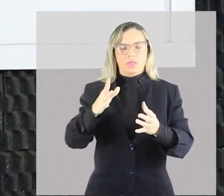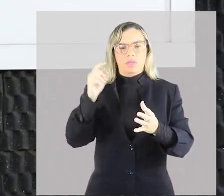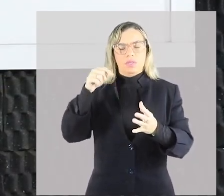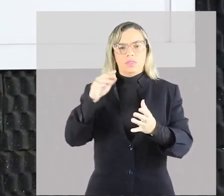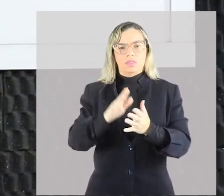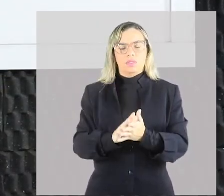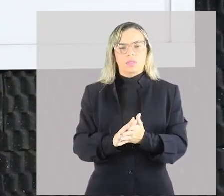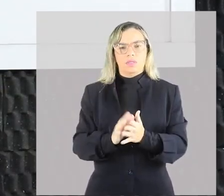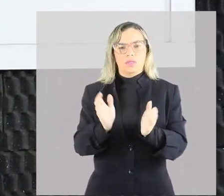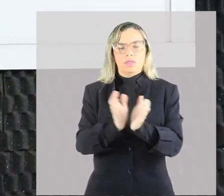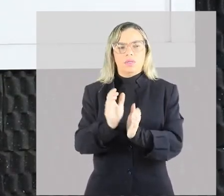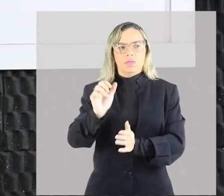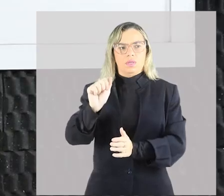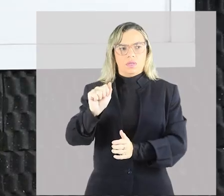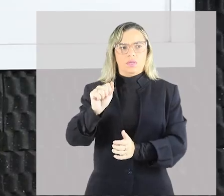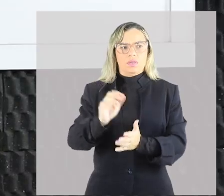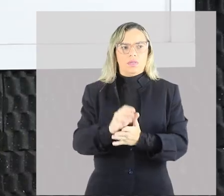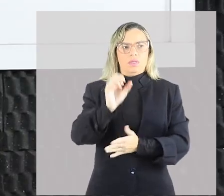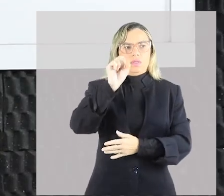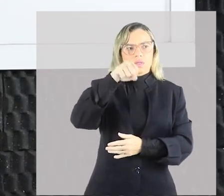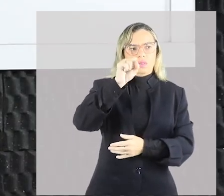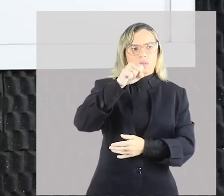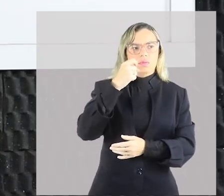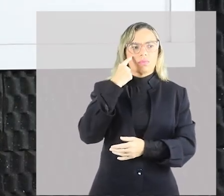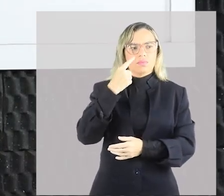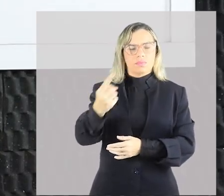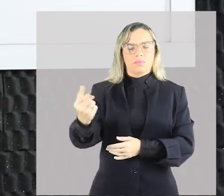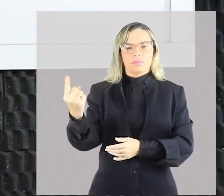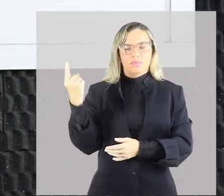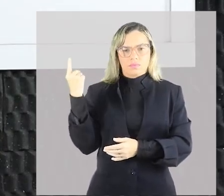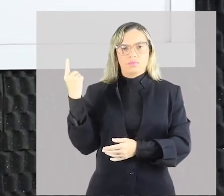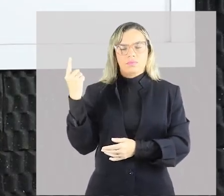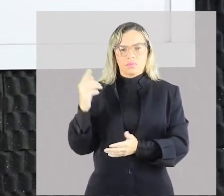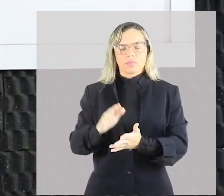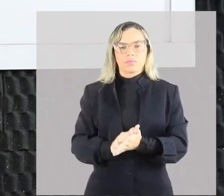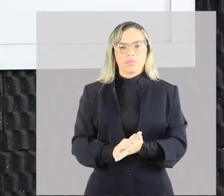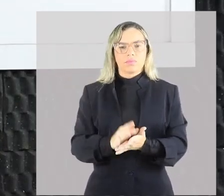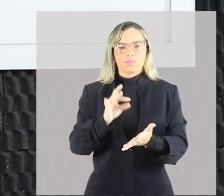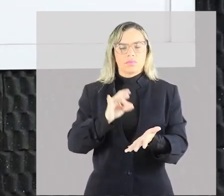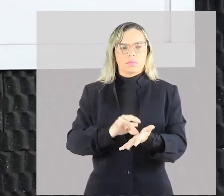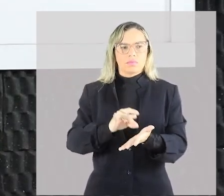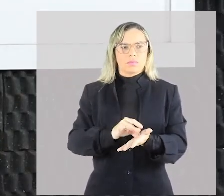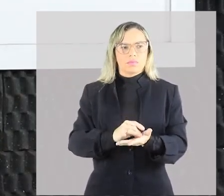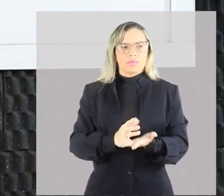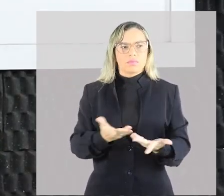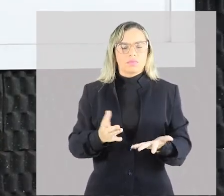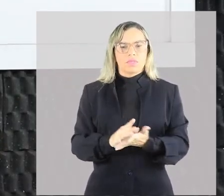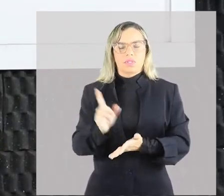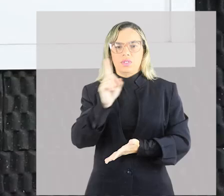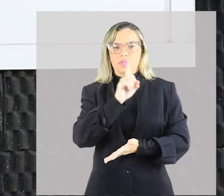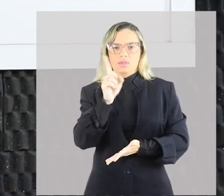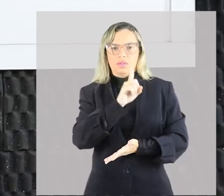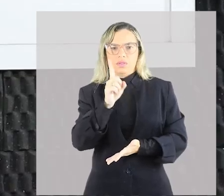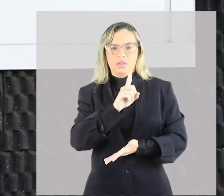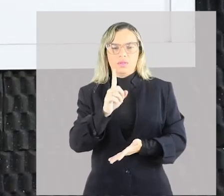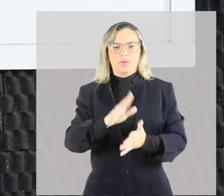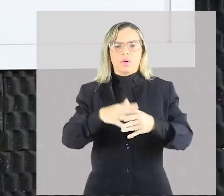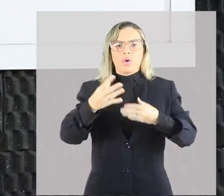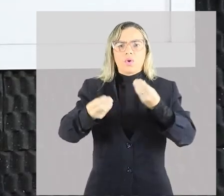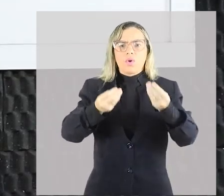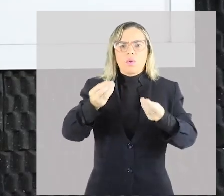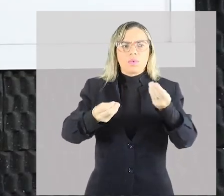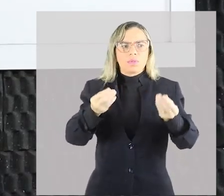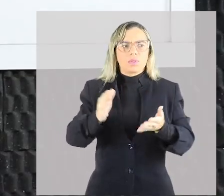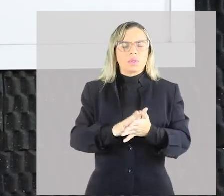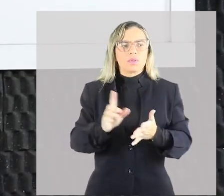é verdadeira? Só é, o 3 está bem aqui, ó. Então isso é verdade. Não é verdade. Como não,